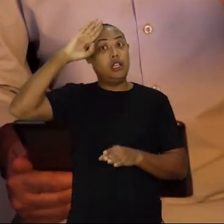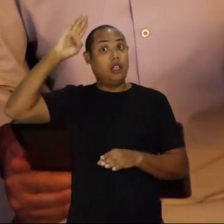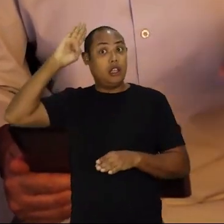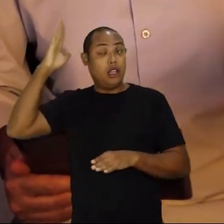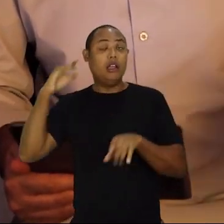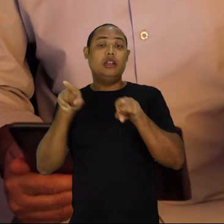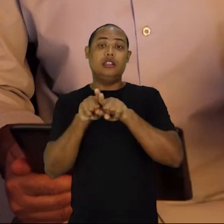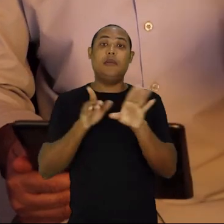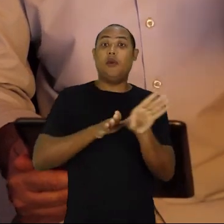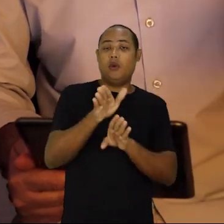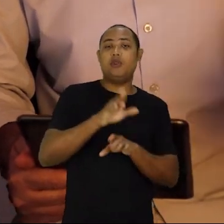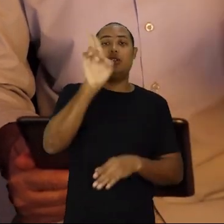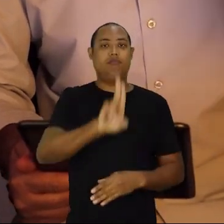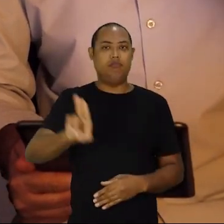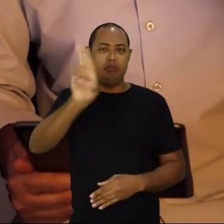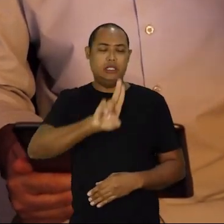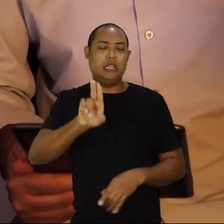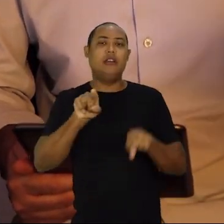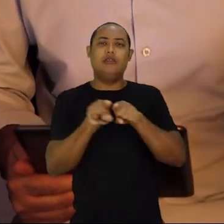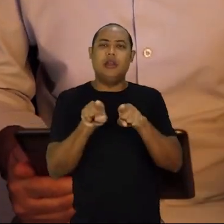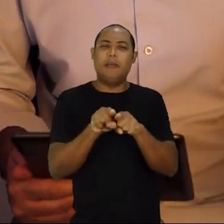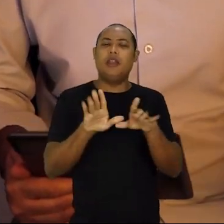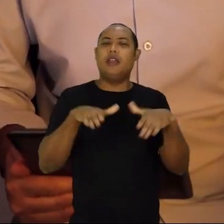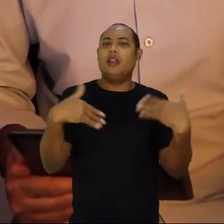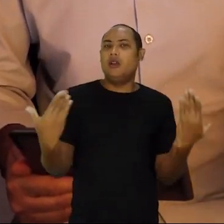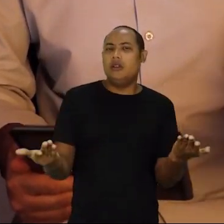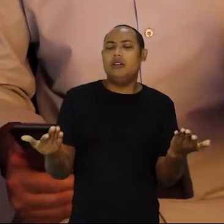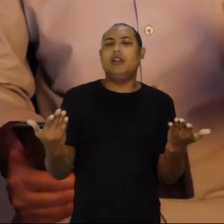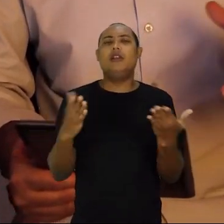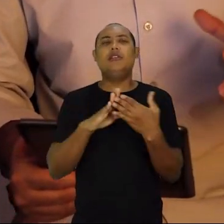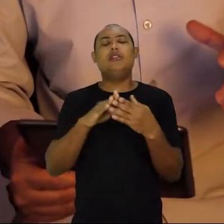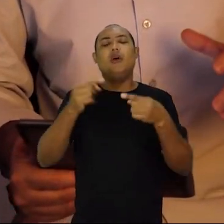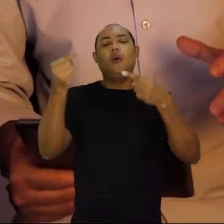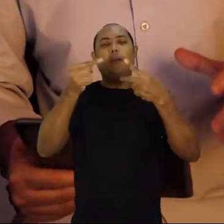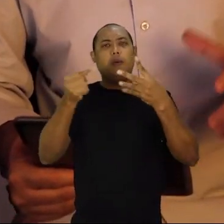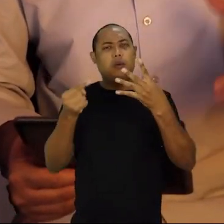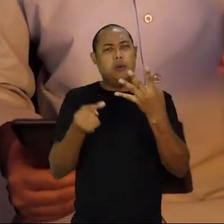nosso conselho acadêmico, e o CONSUNE, o nosso conselho universitário,